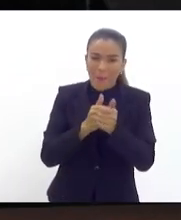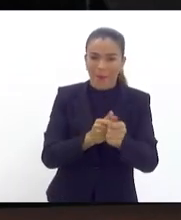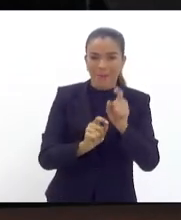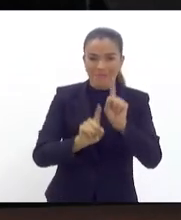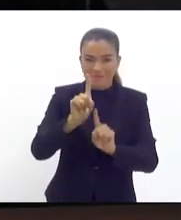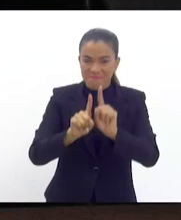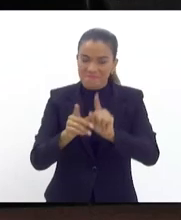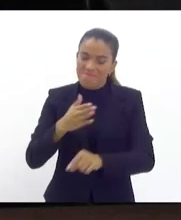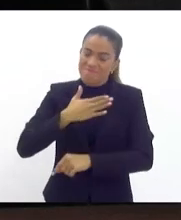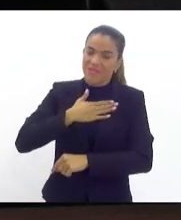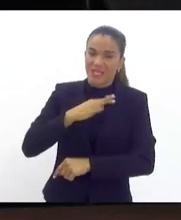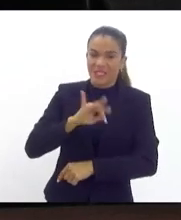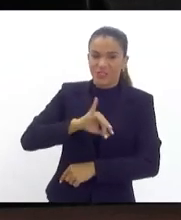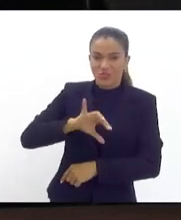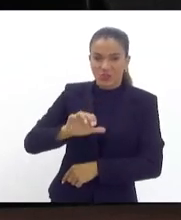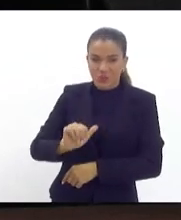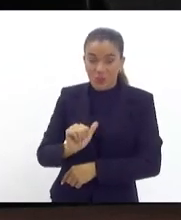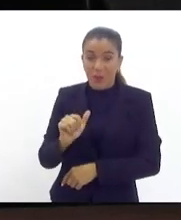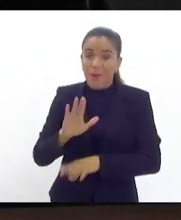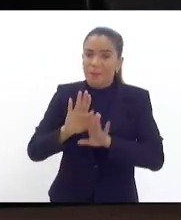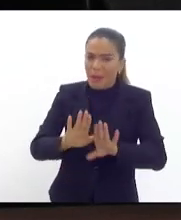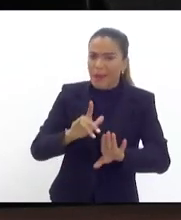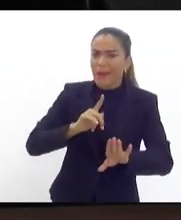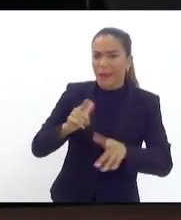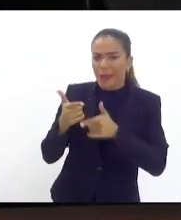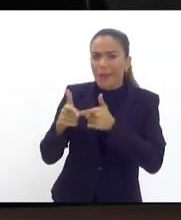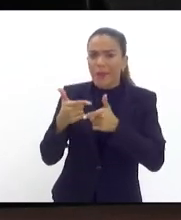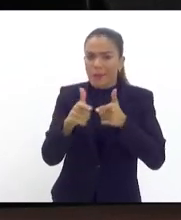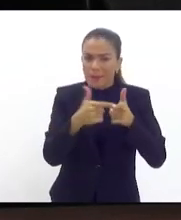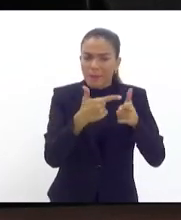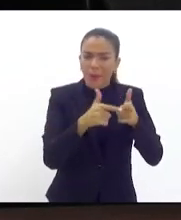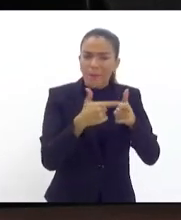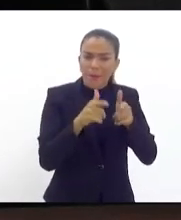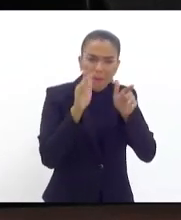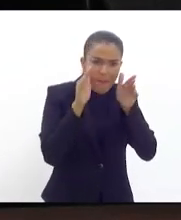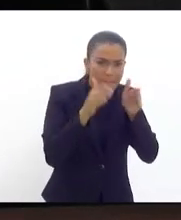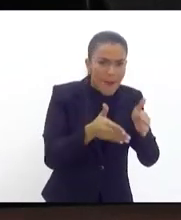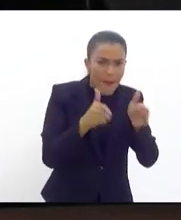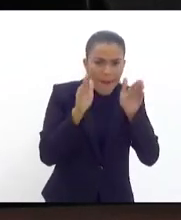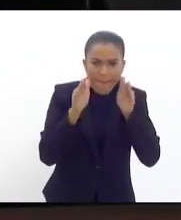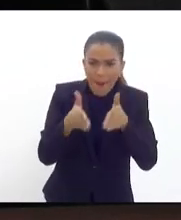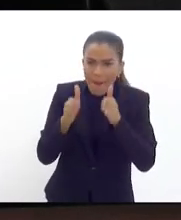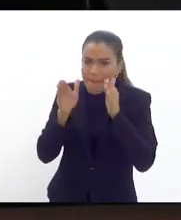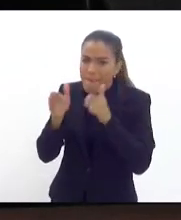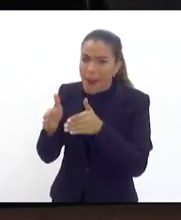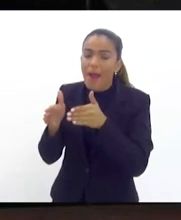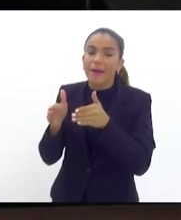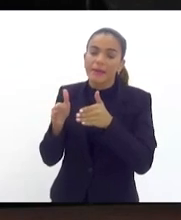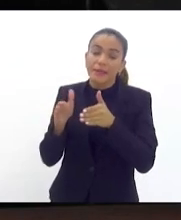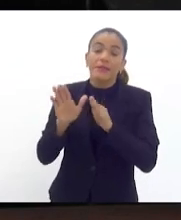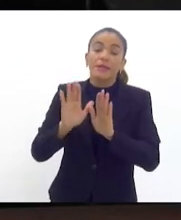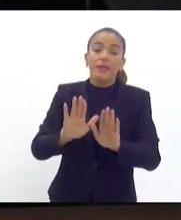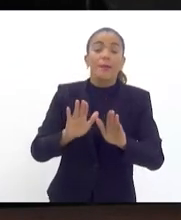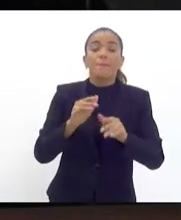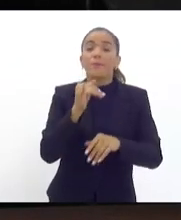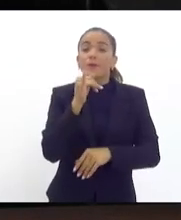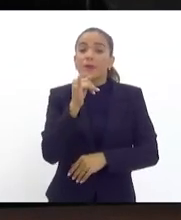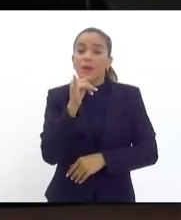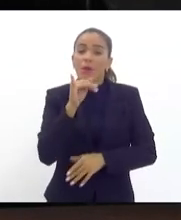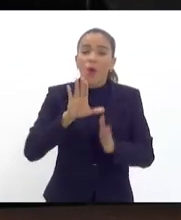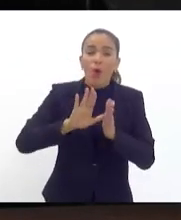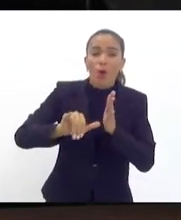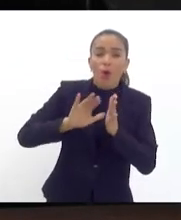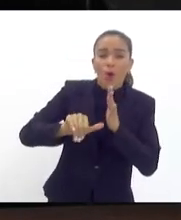é óbvio que a gente tem uns problemas que são pontuais e nevrágicos que é questão por exemplo do